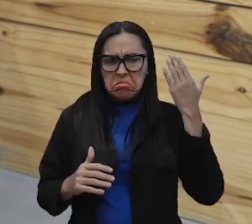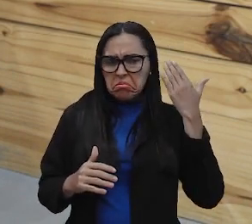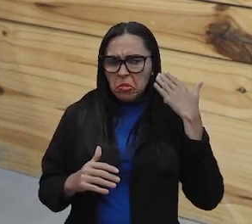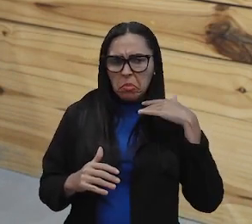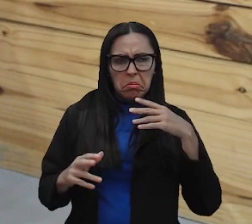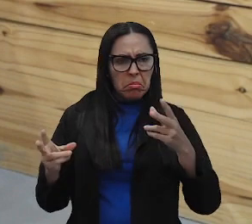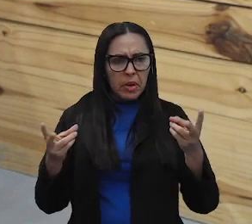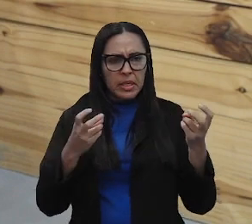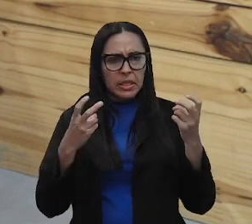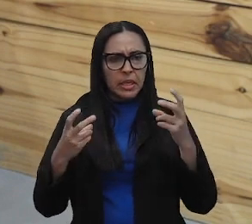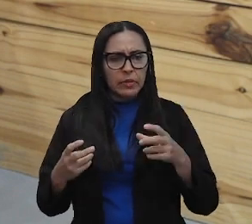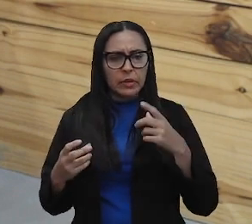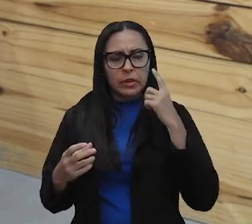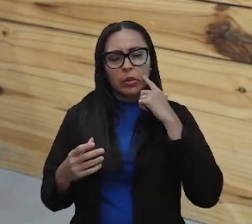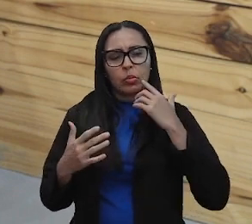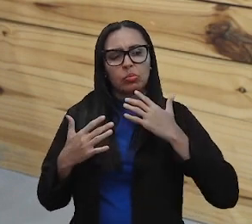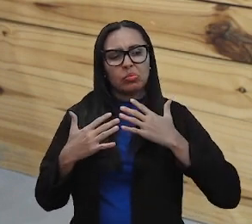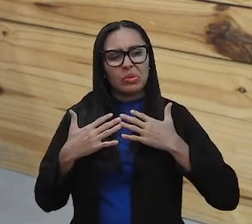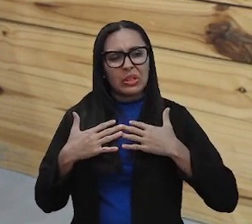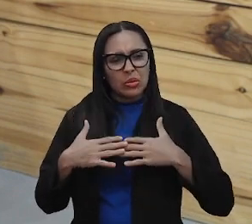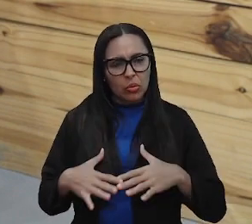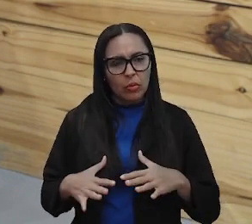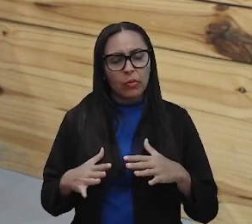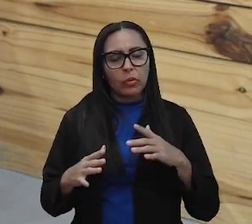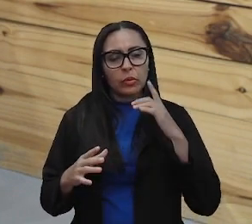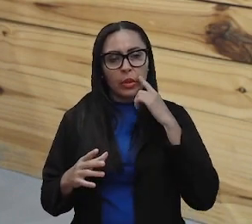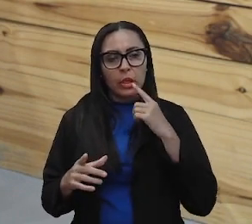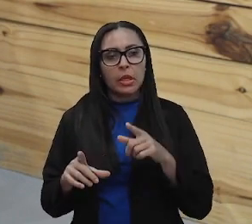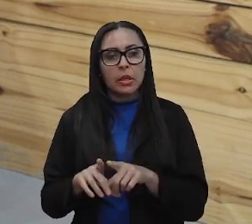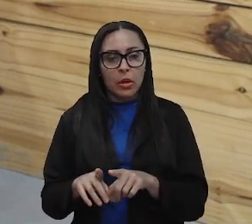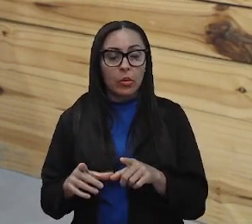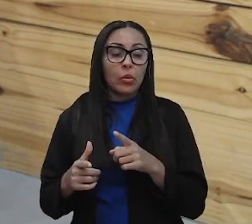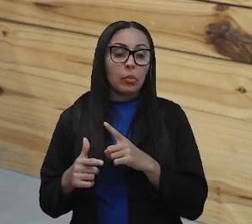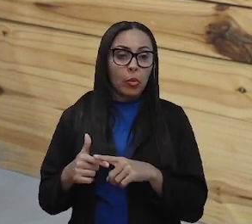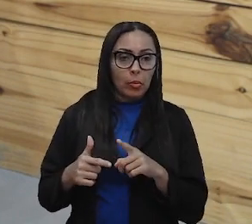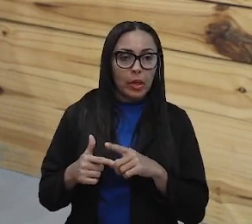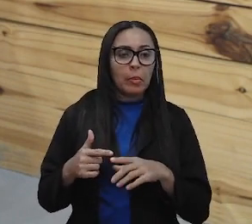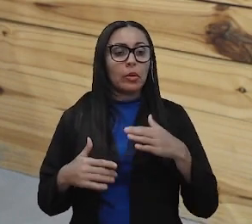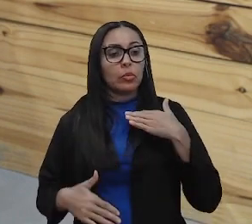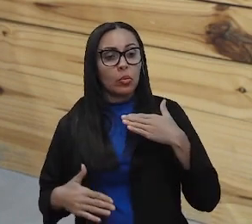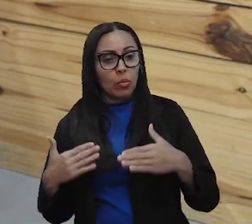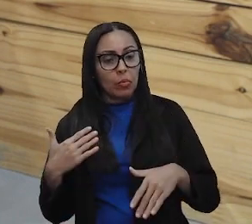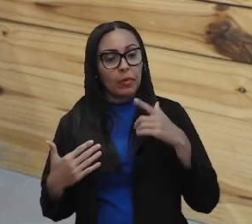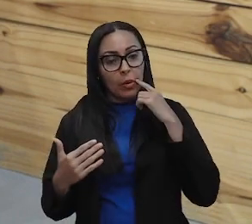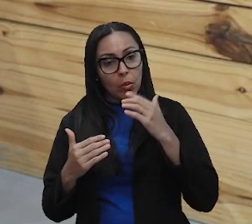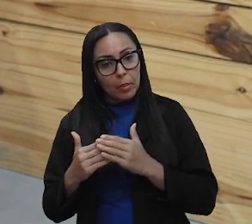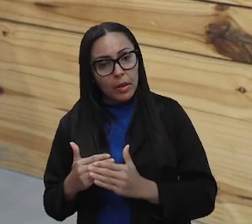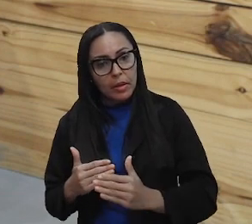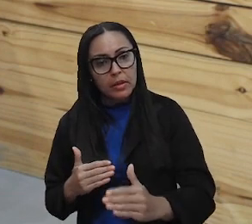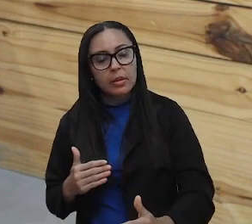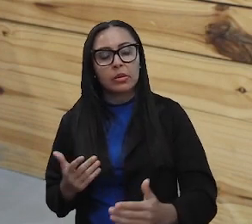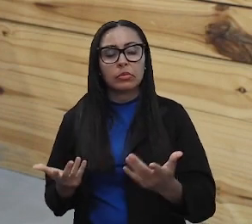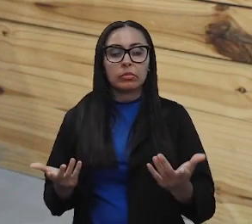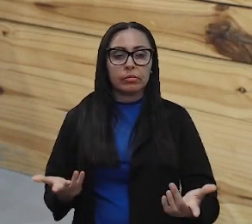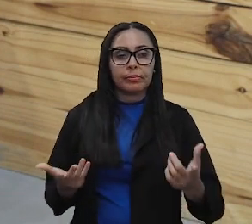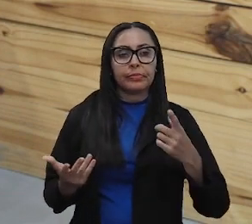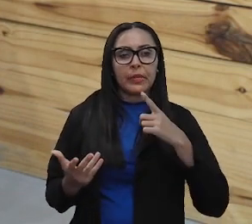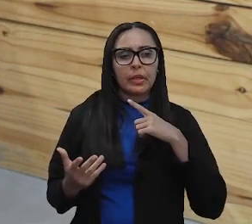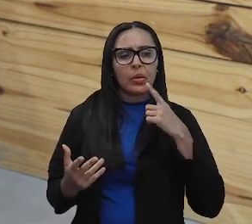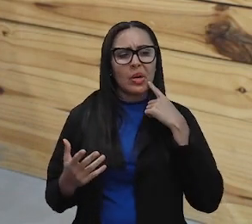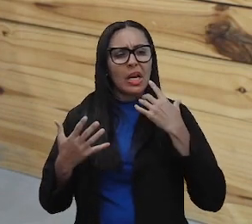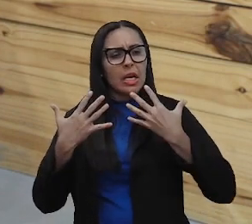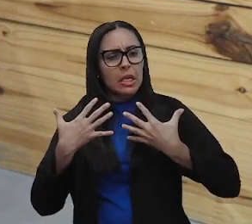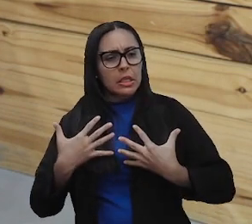de desconforto. Então, as lesões por esforço repetitivo começam com desconforto. Você começa a ter um